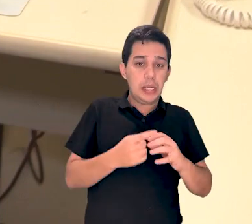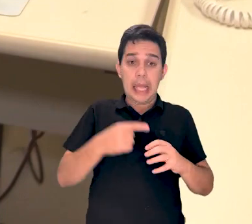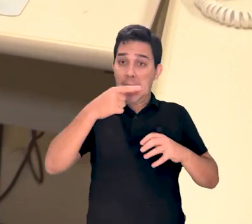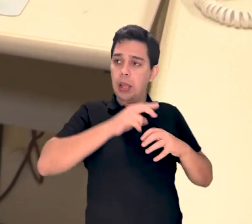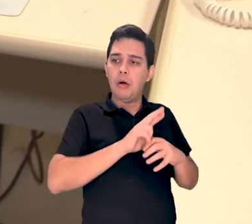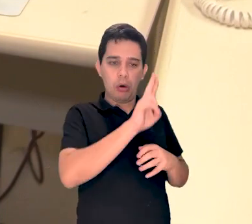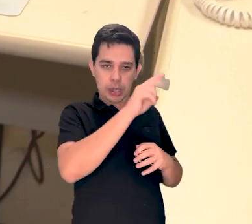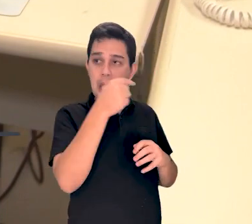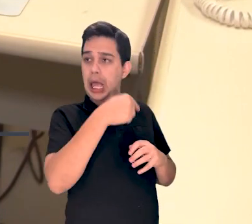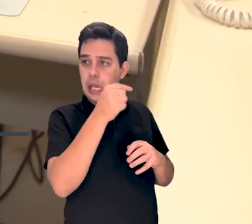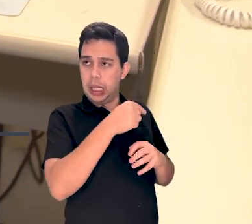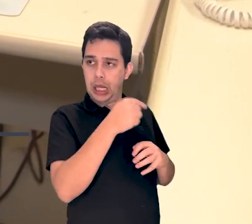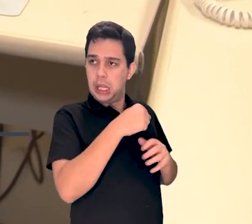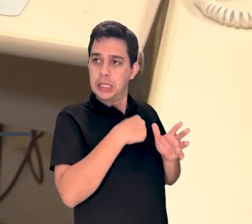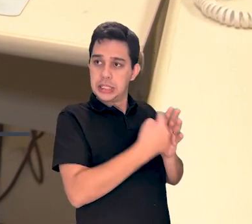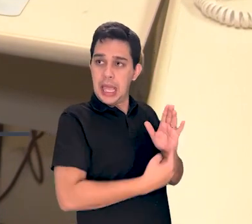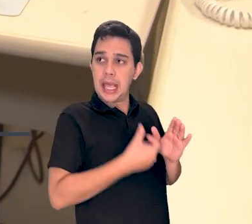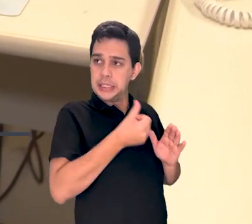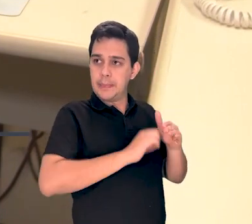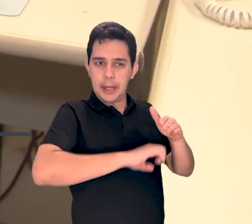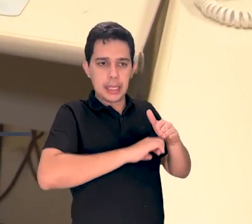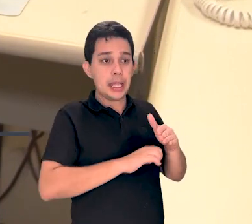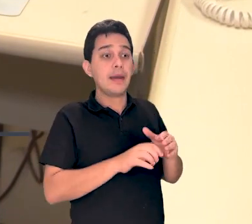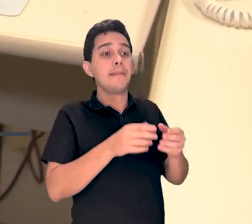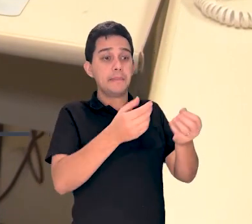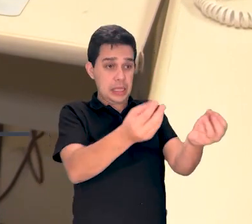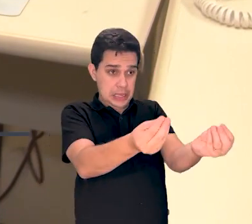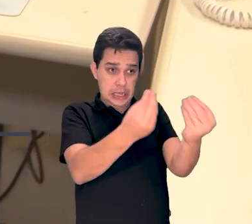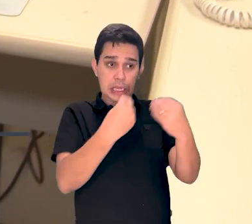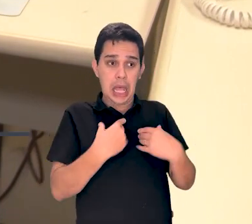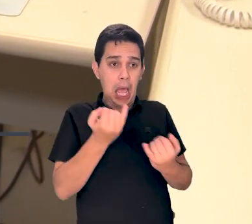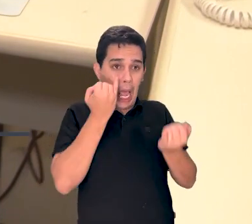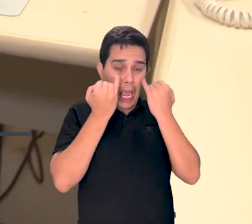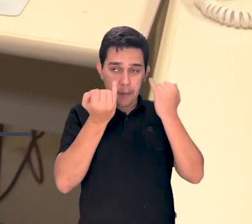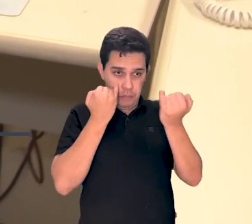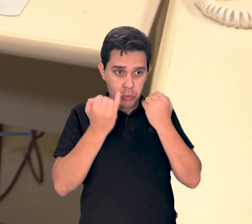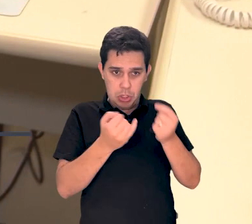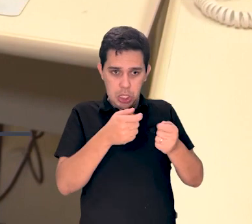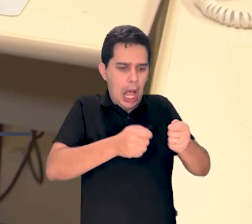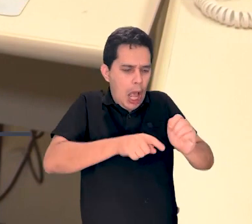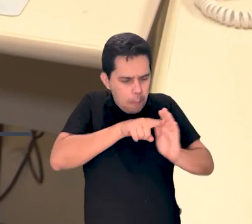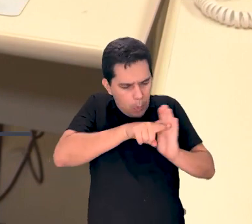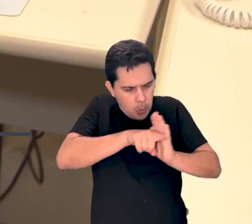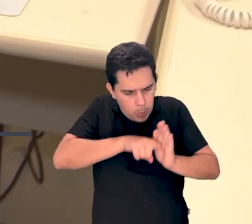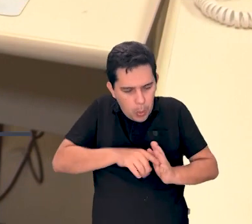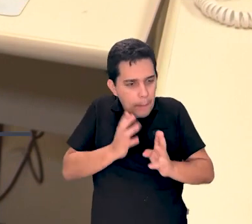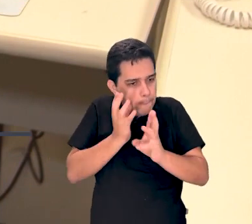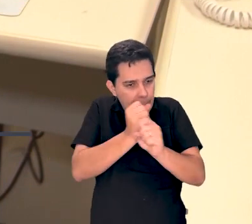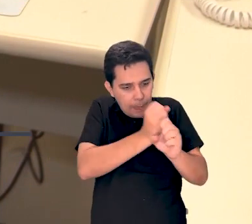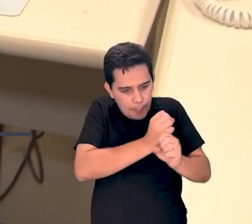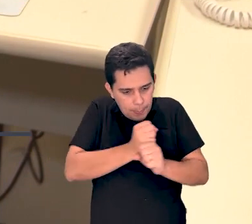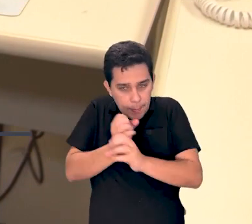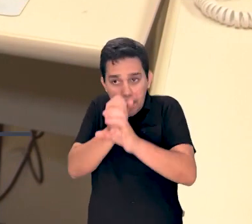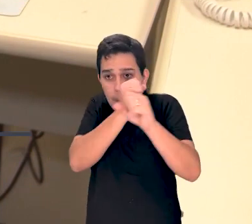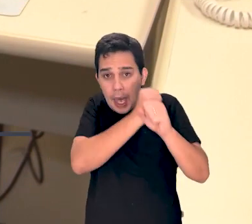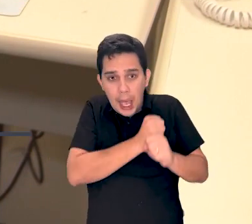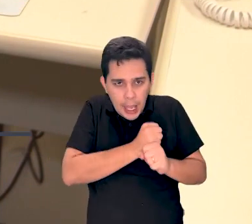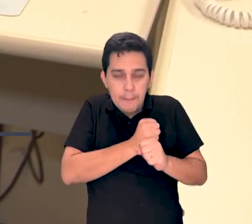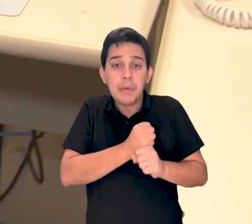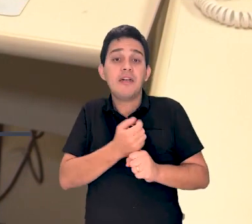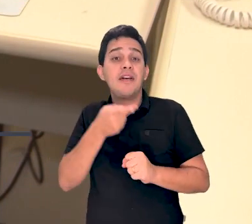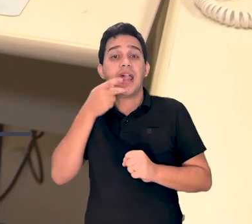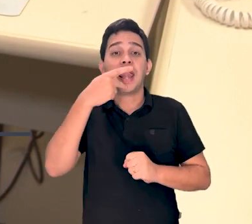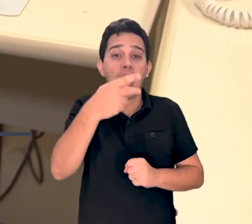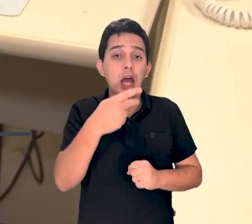trabalho de fazer o cálculo da tarifa Justa e deu um prazo para eles e tal e